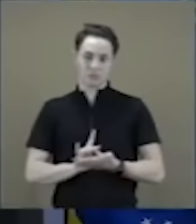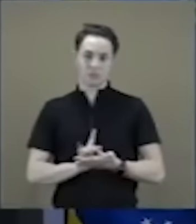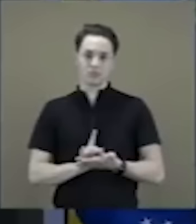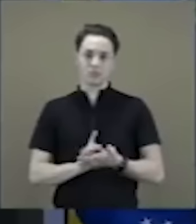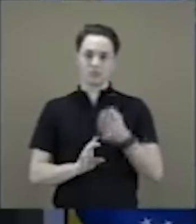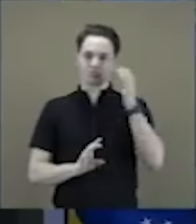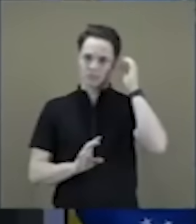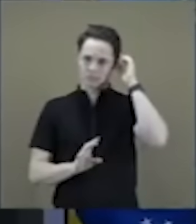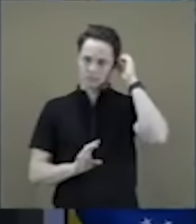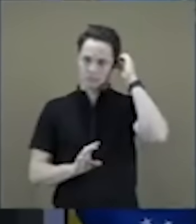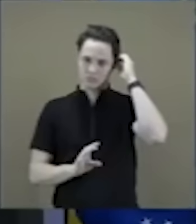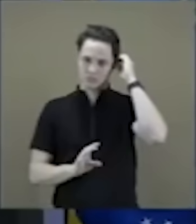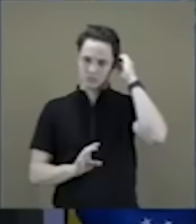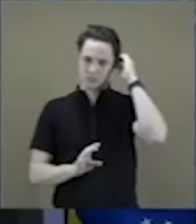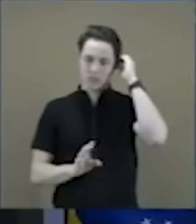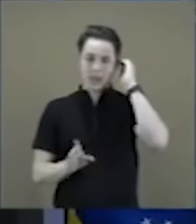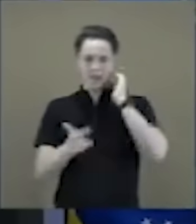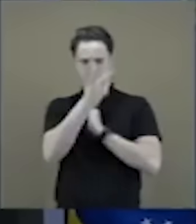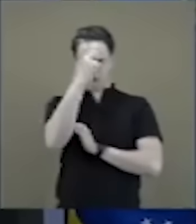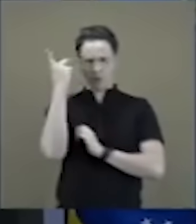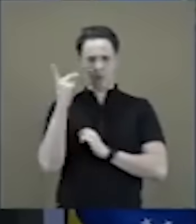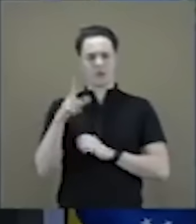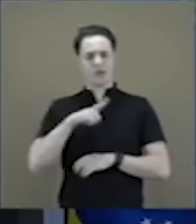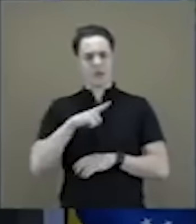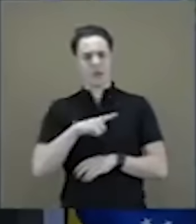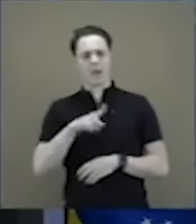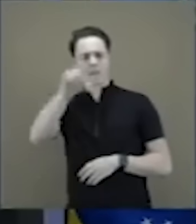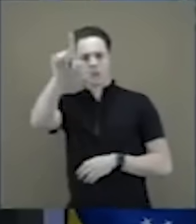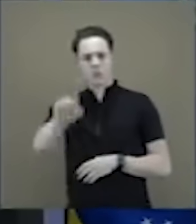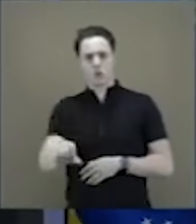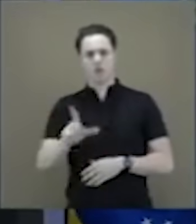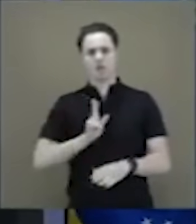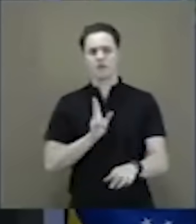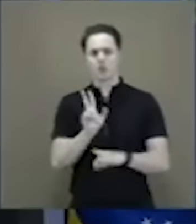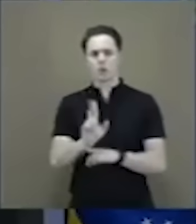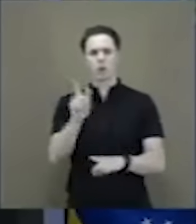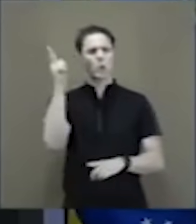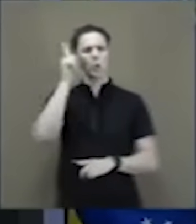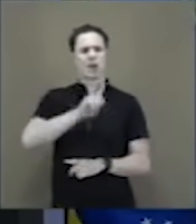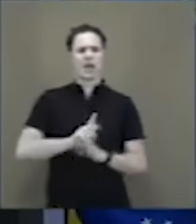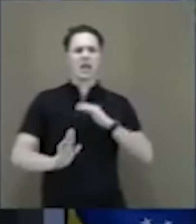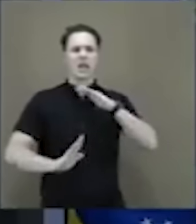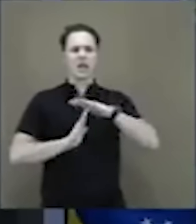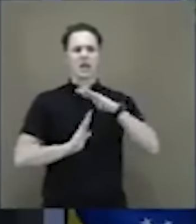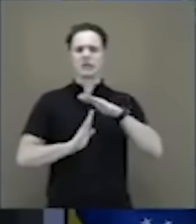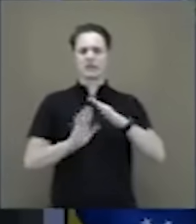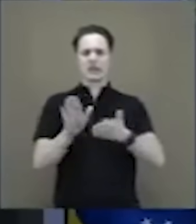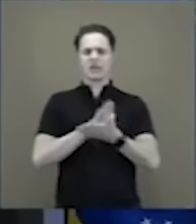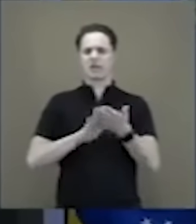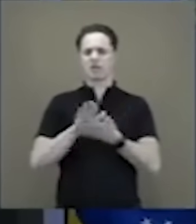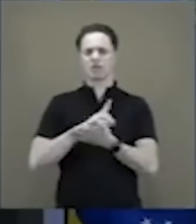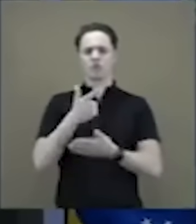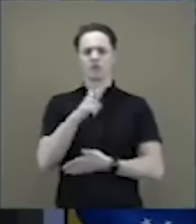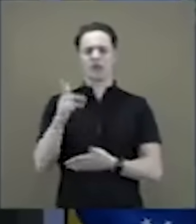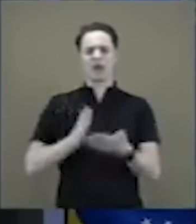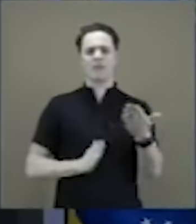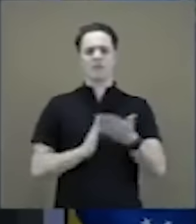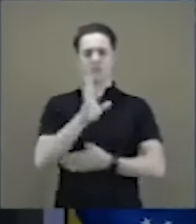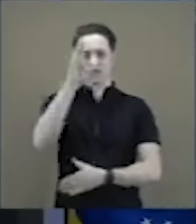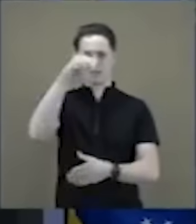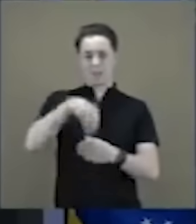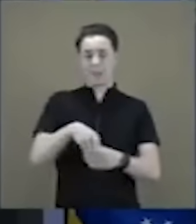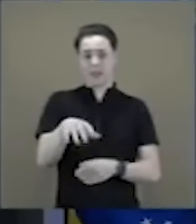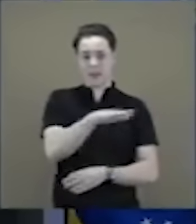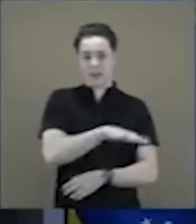Pautas que minorias defendem e que não alcançam eco, que não alcançam a aprovação dentro do